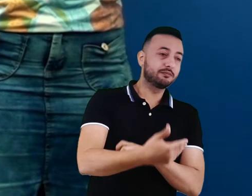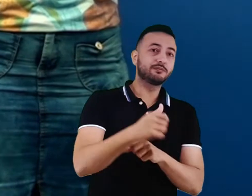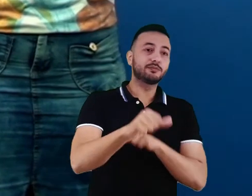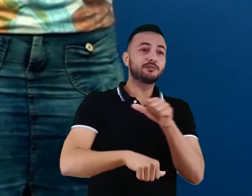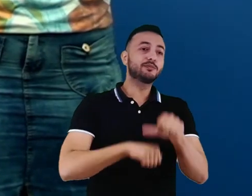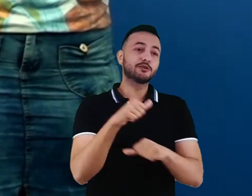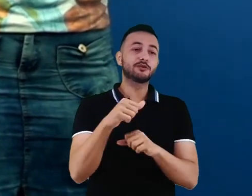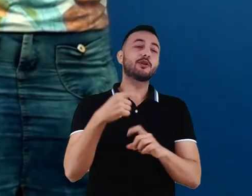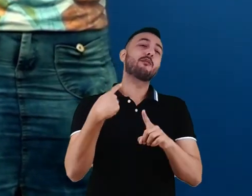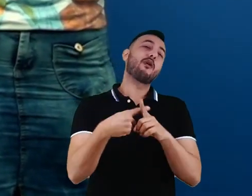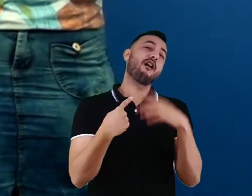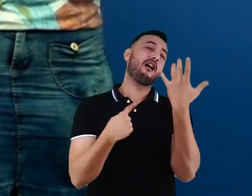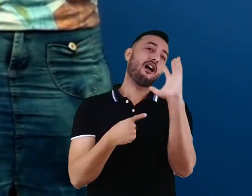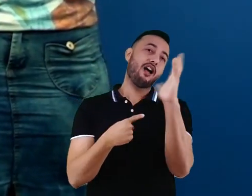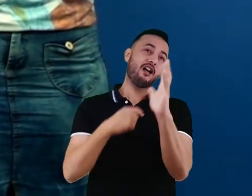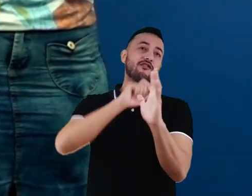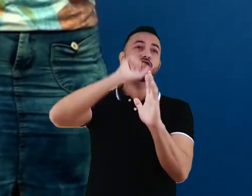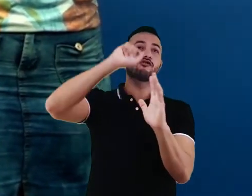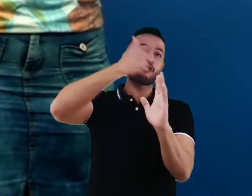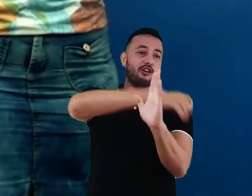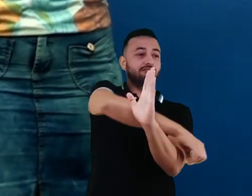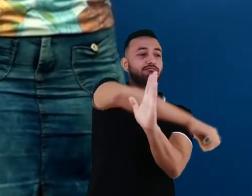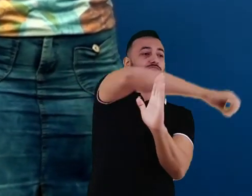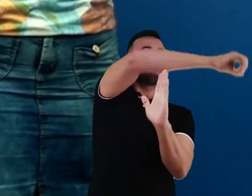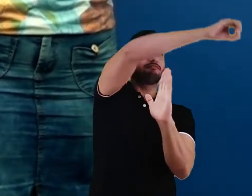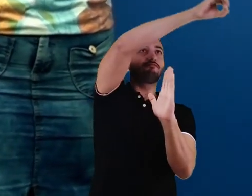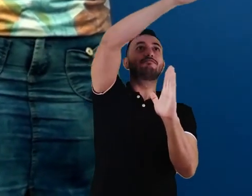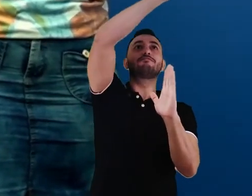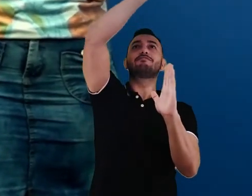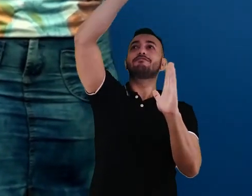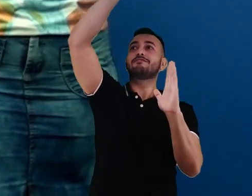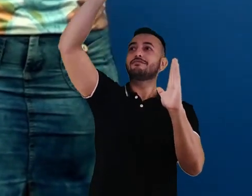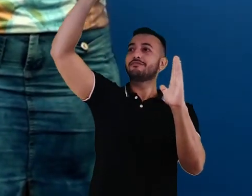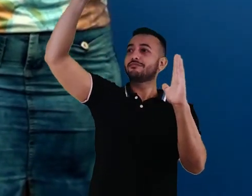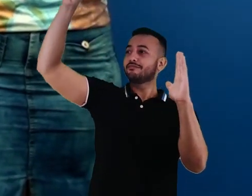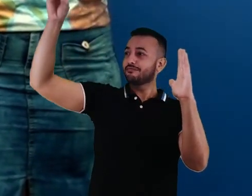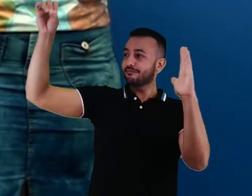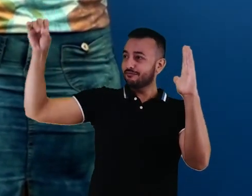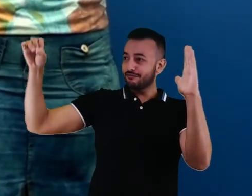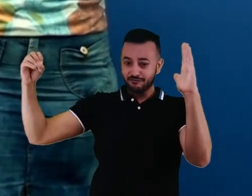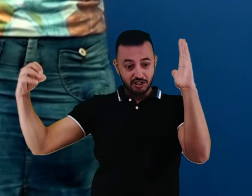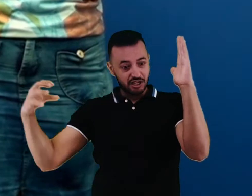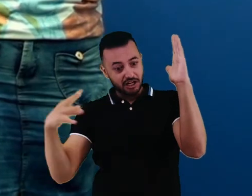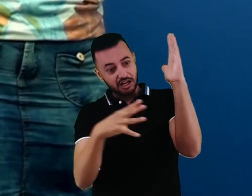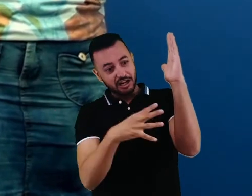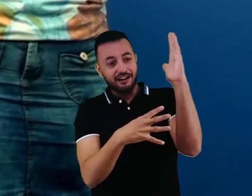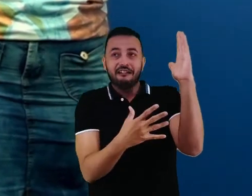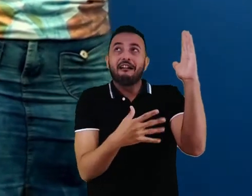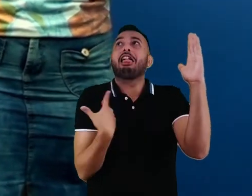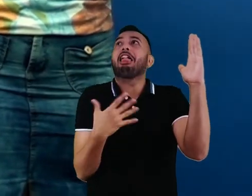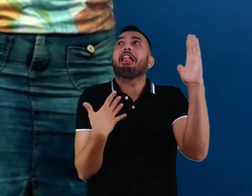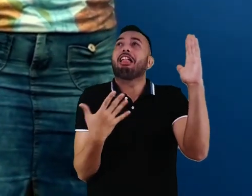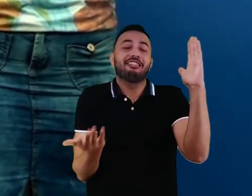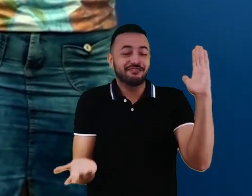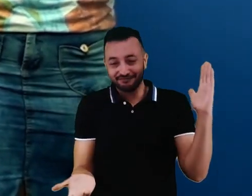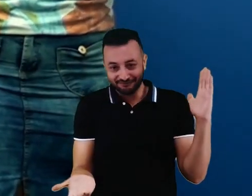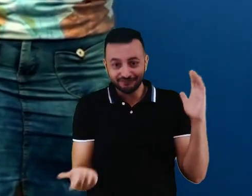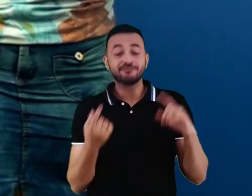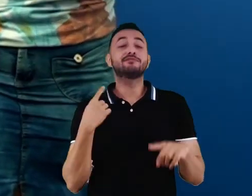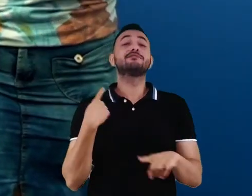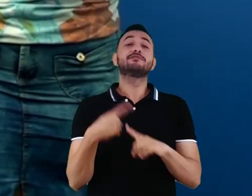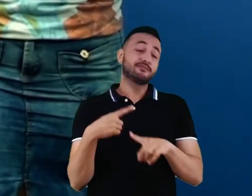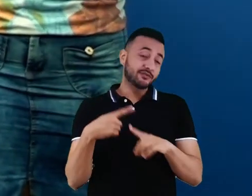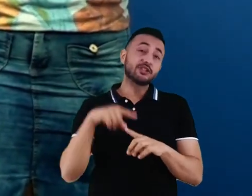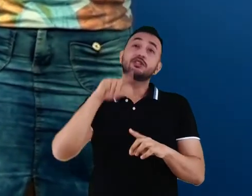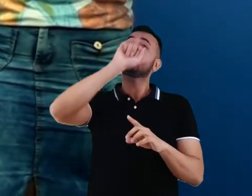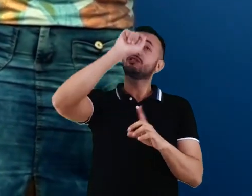o Sol também mudou de lugar. Então, de manhã ele nasce, à tarde ele se põe. No que o Sol muda de lugar, a sombra também